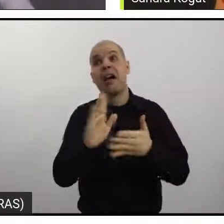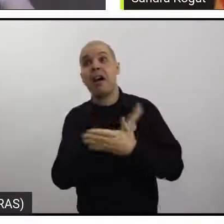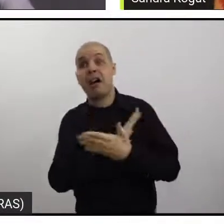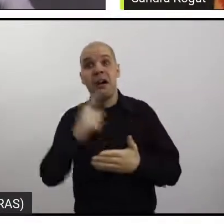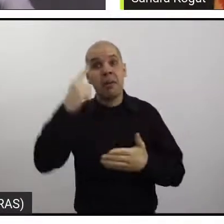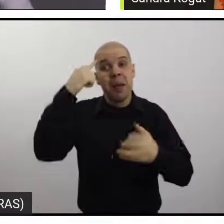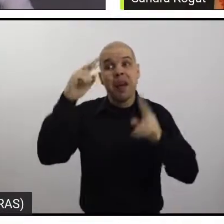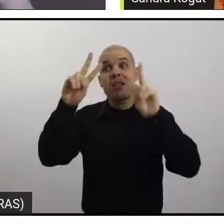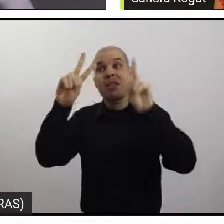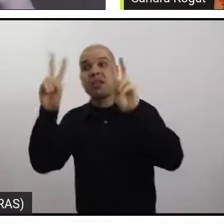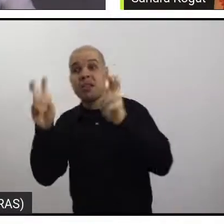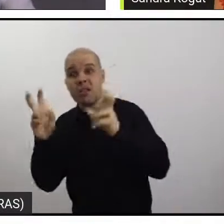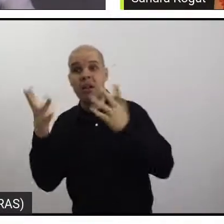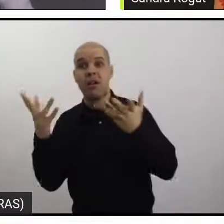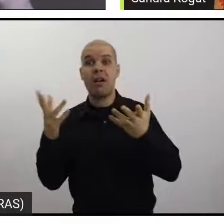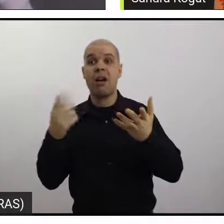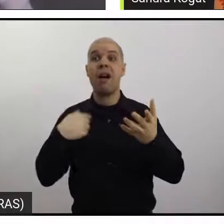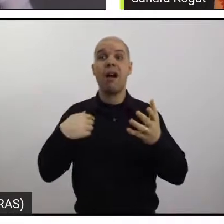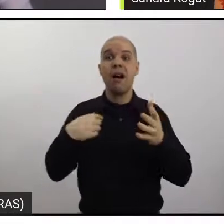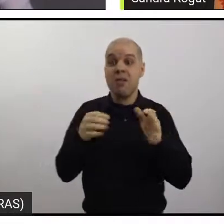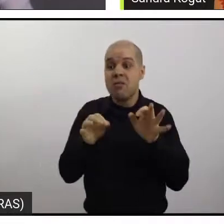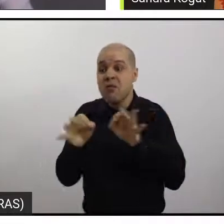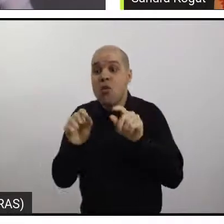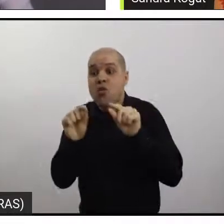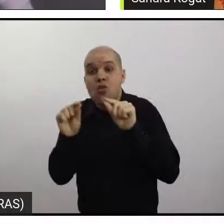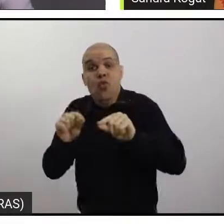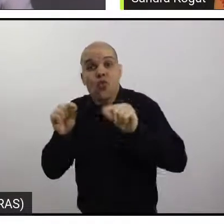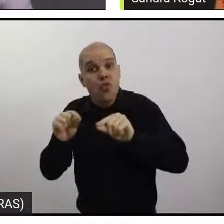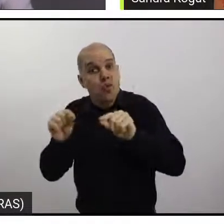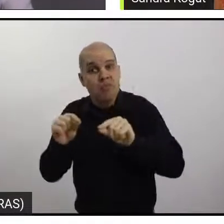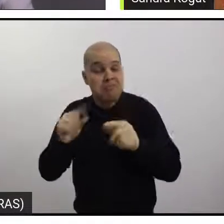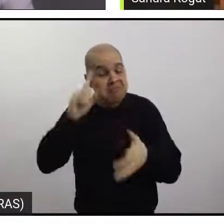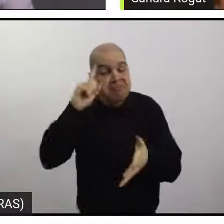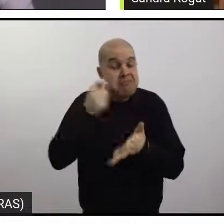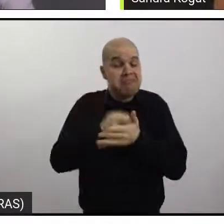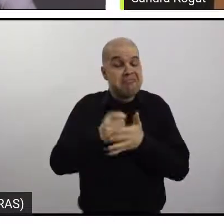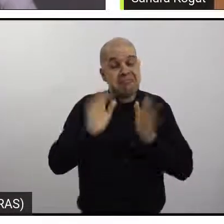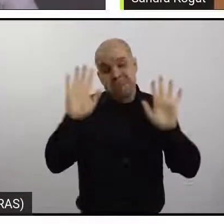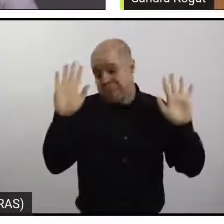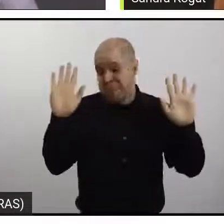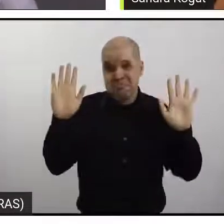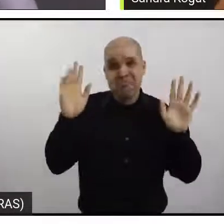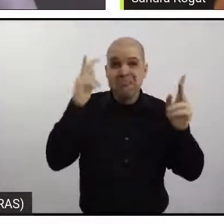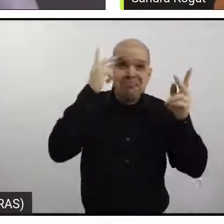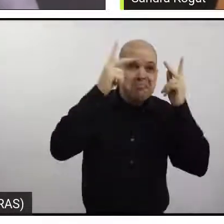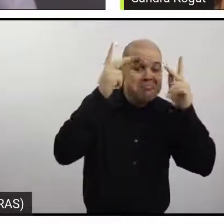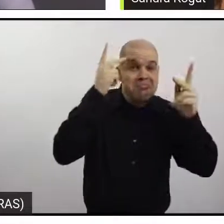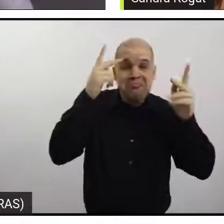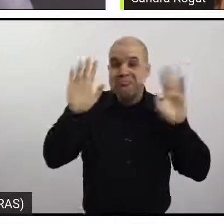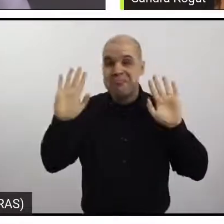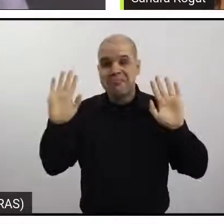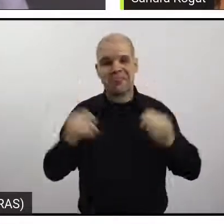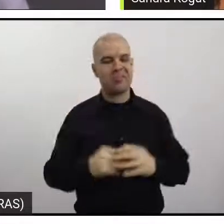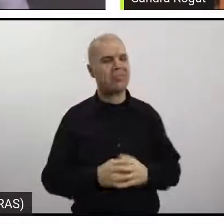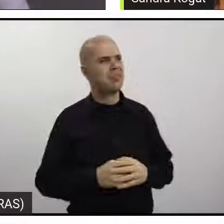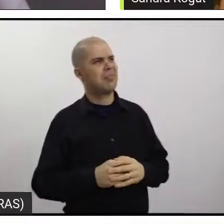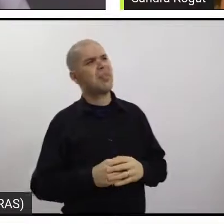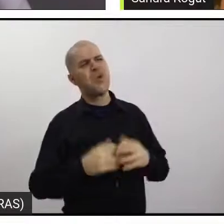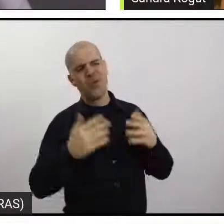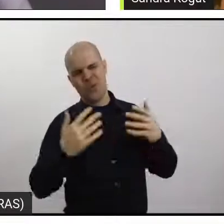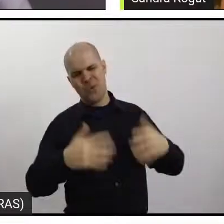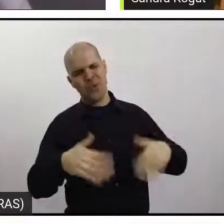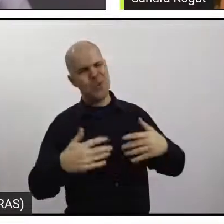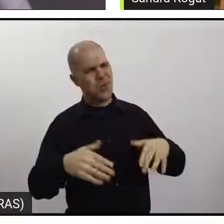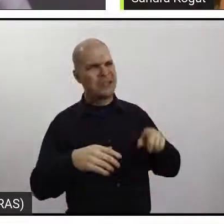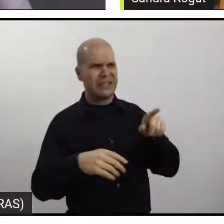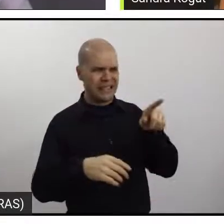assunto. Então, acho que é isso. Foi ótimo. Essa investigação no começo,